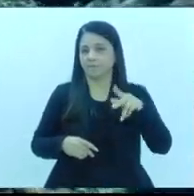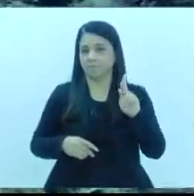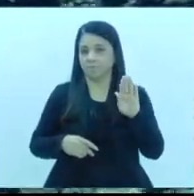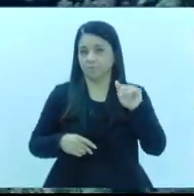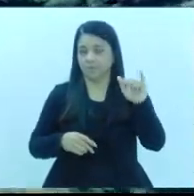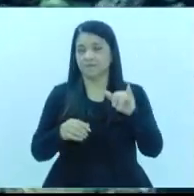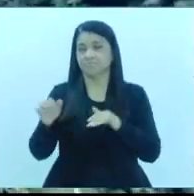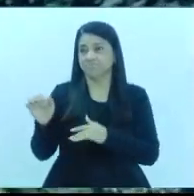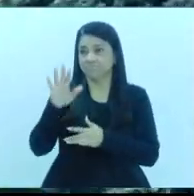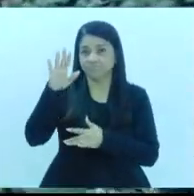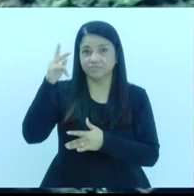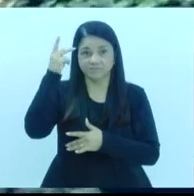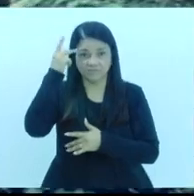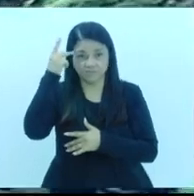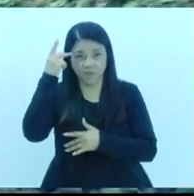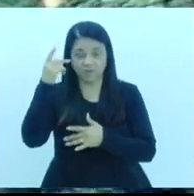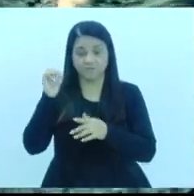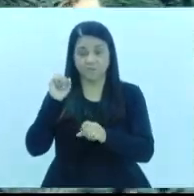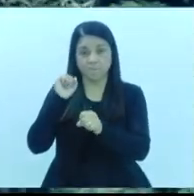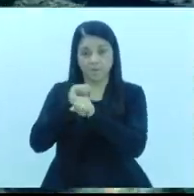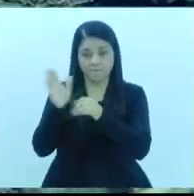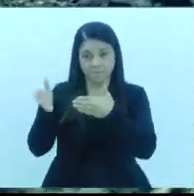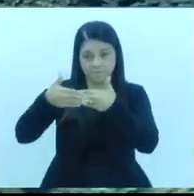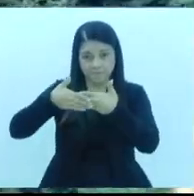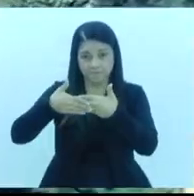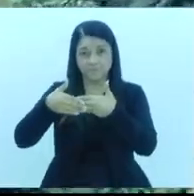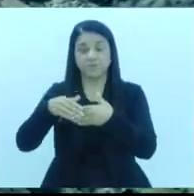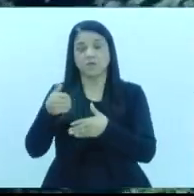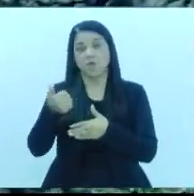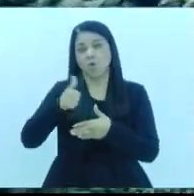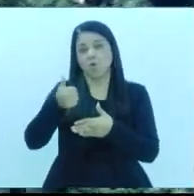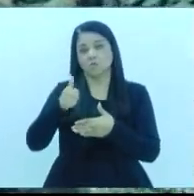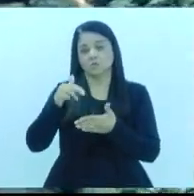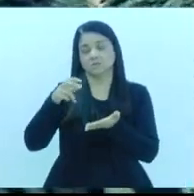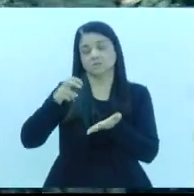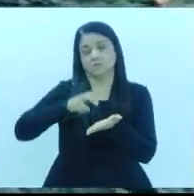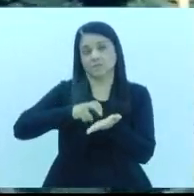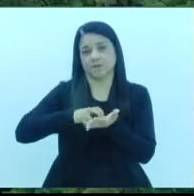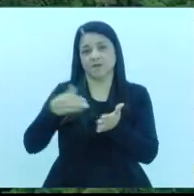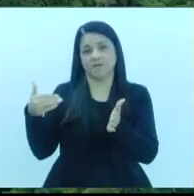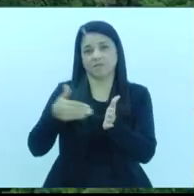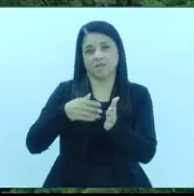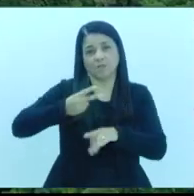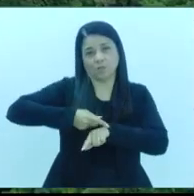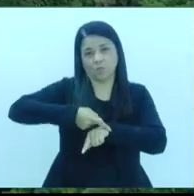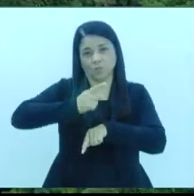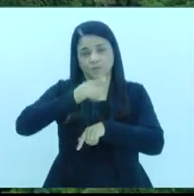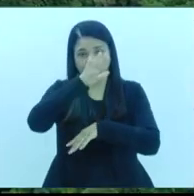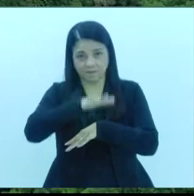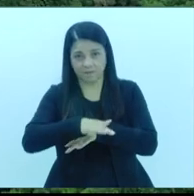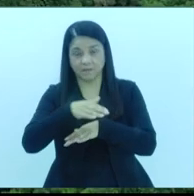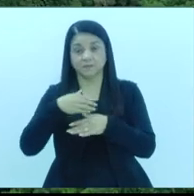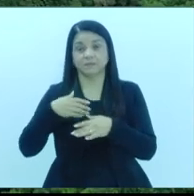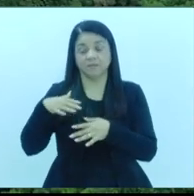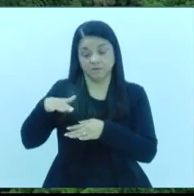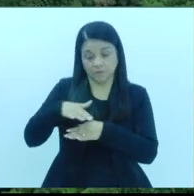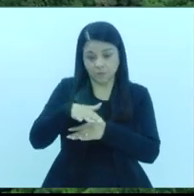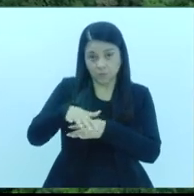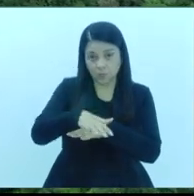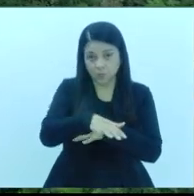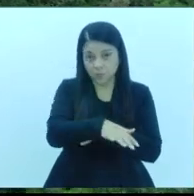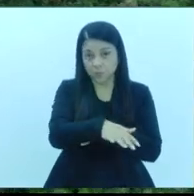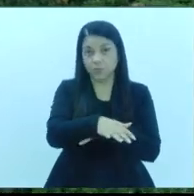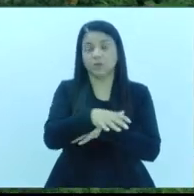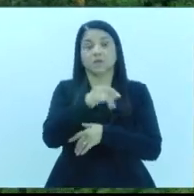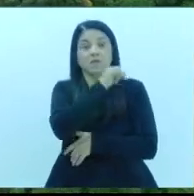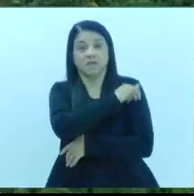das Araras terá o tráfego interditado das 11h30 da manhã à 1h30 da tarde. A pista de descida da serra, sentido Rio de